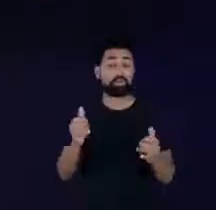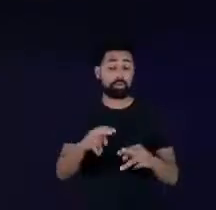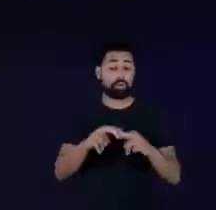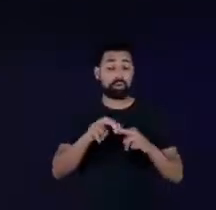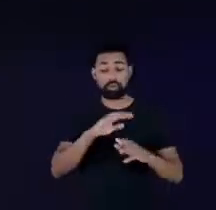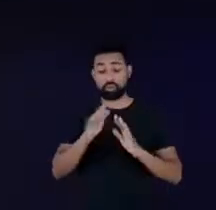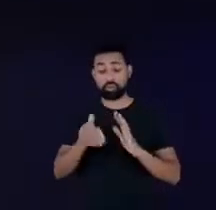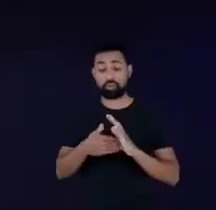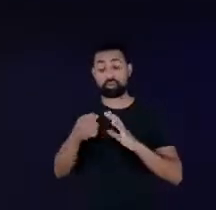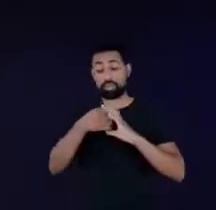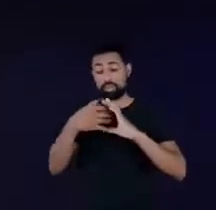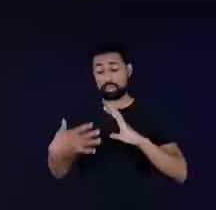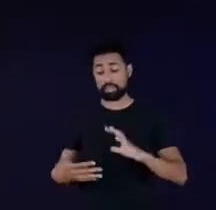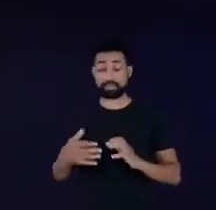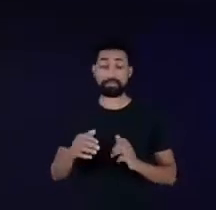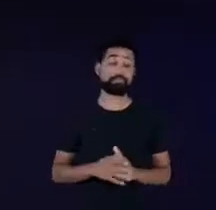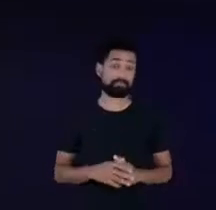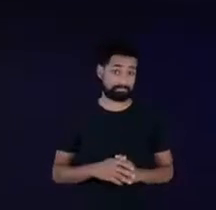características.